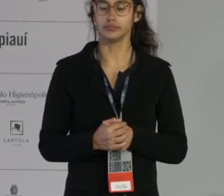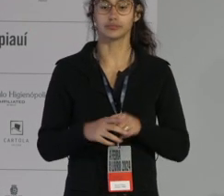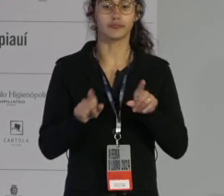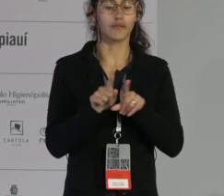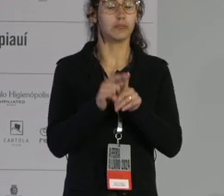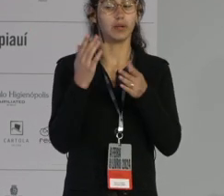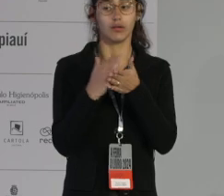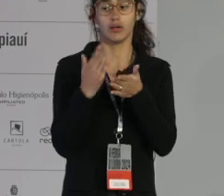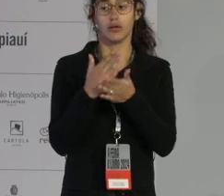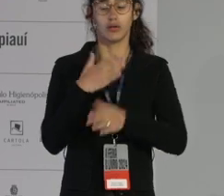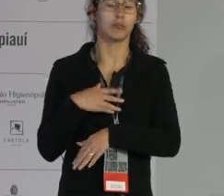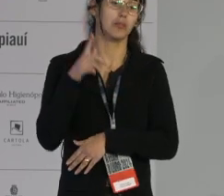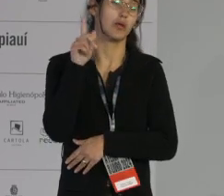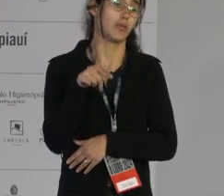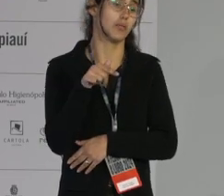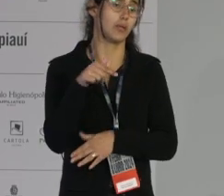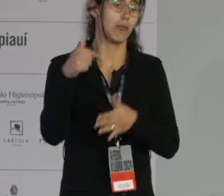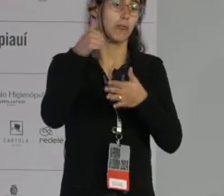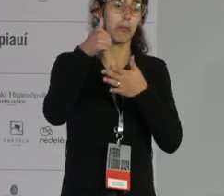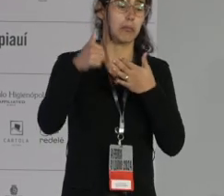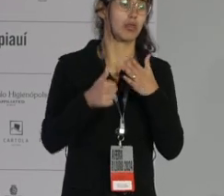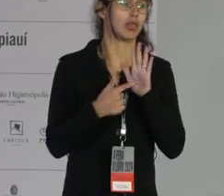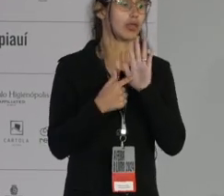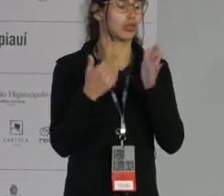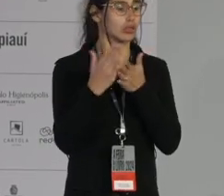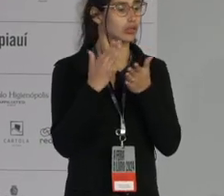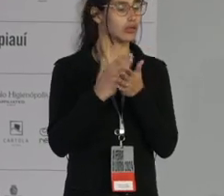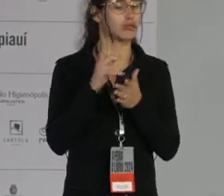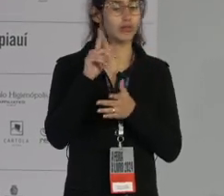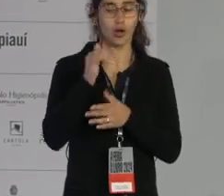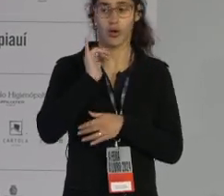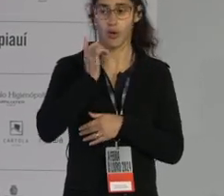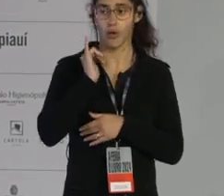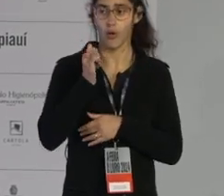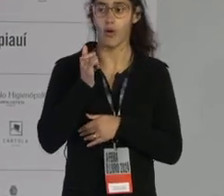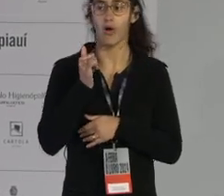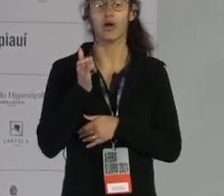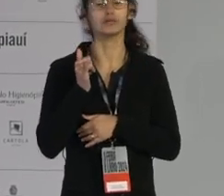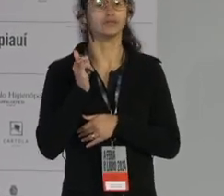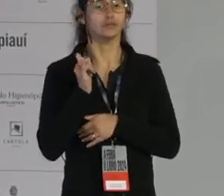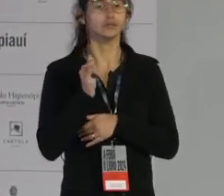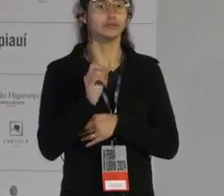Meu livro, esses contos que estão no livro são contos que eu